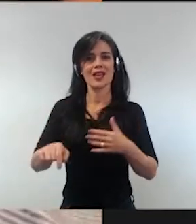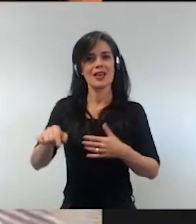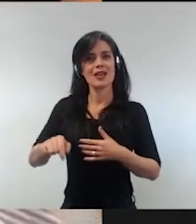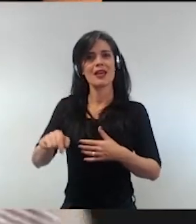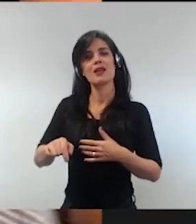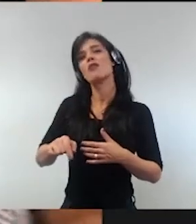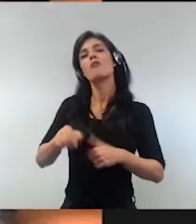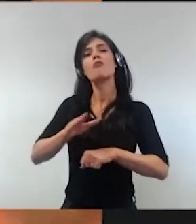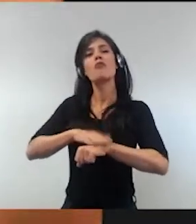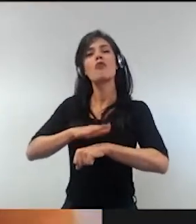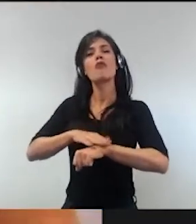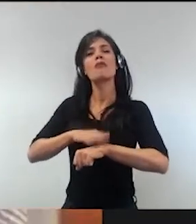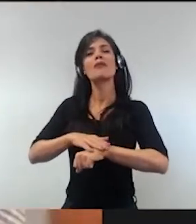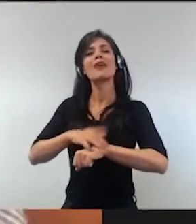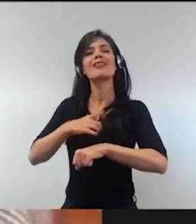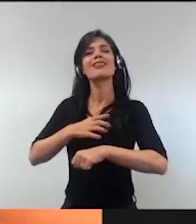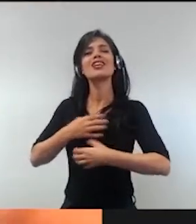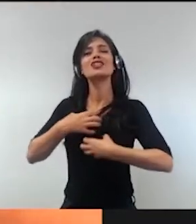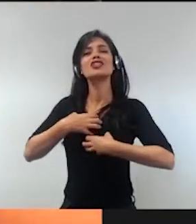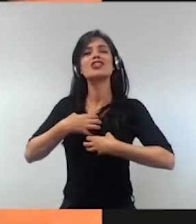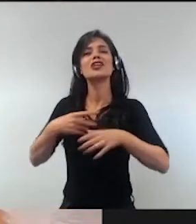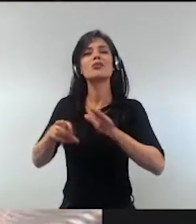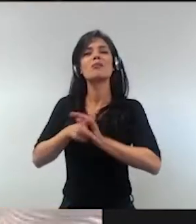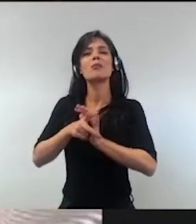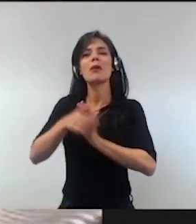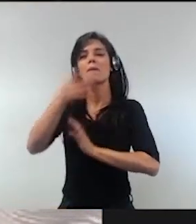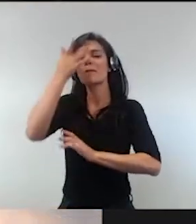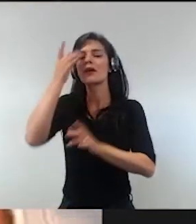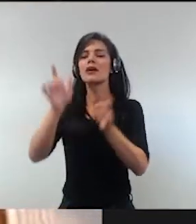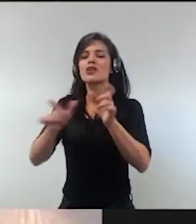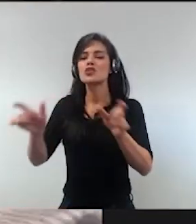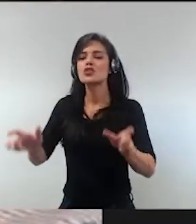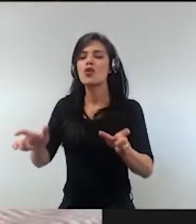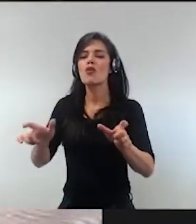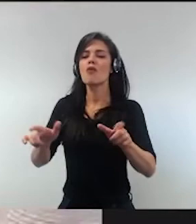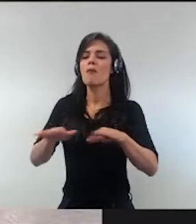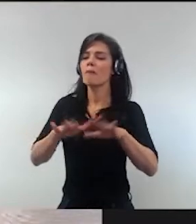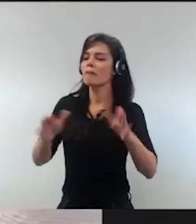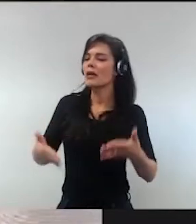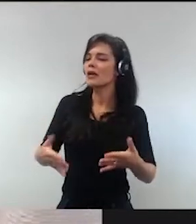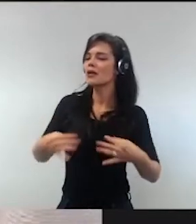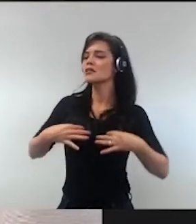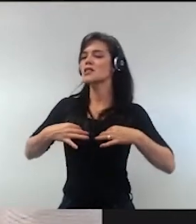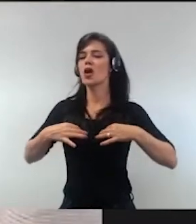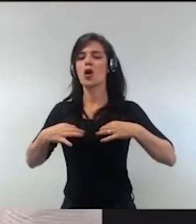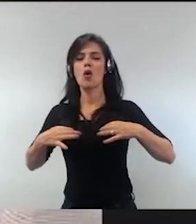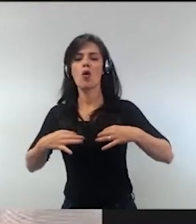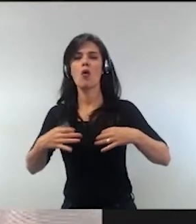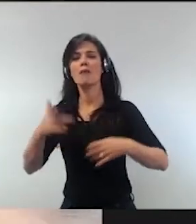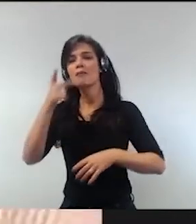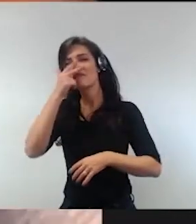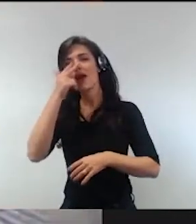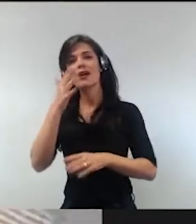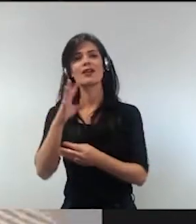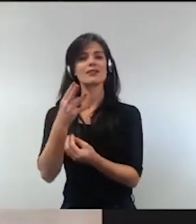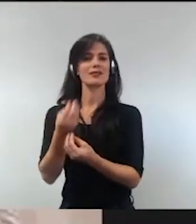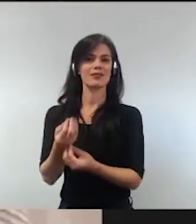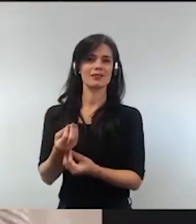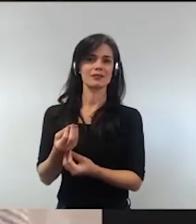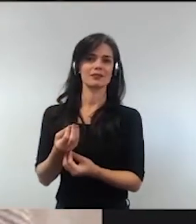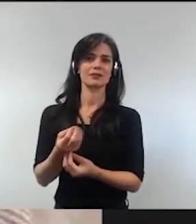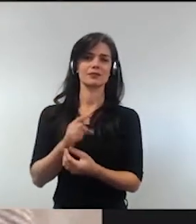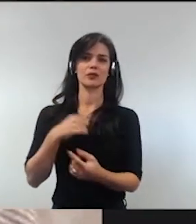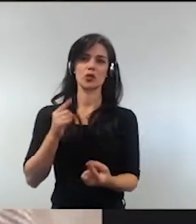momento, adquire formas estéticas muito próprias e muito semelhantes à da arte. Bom, o